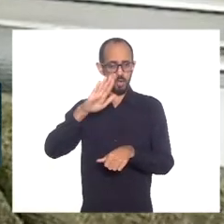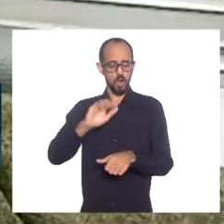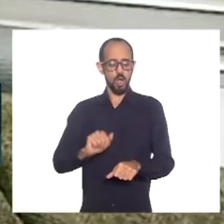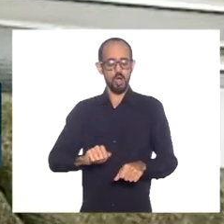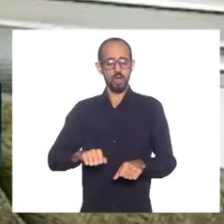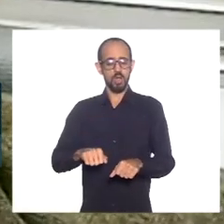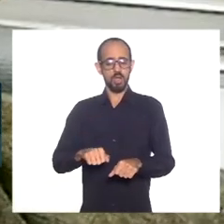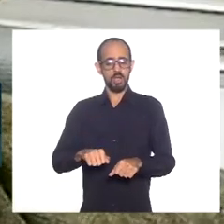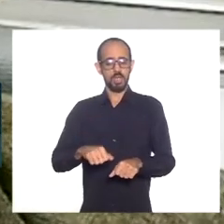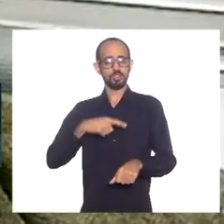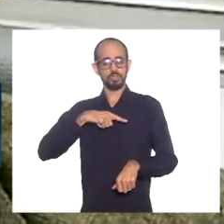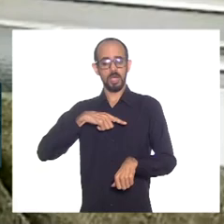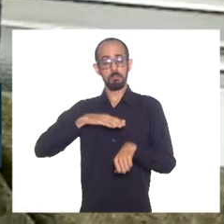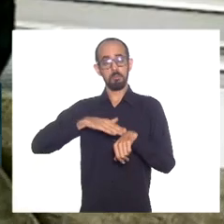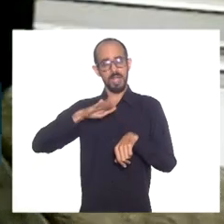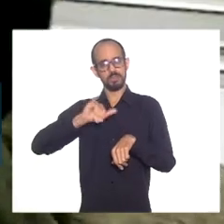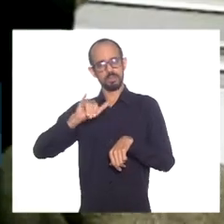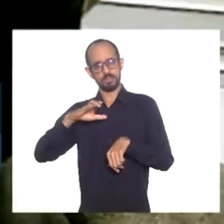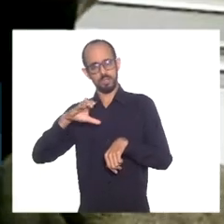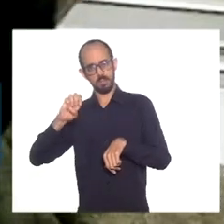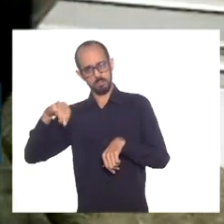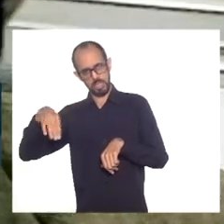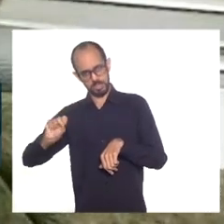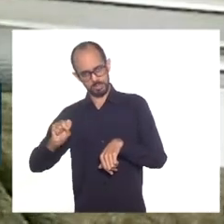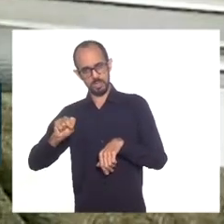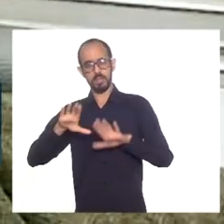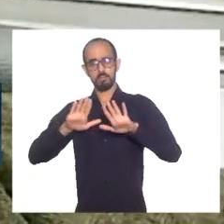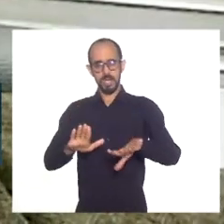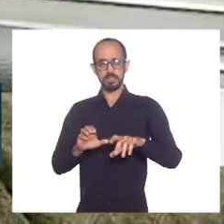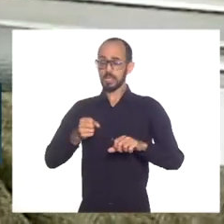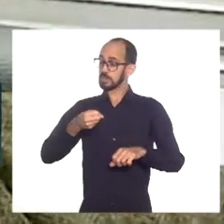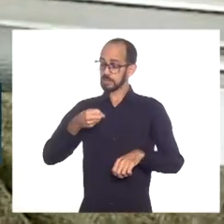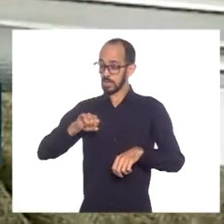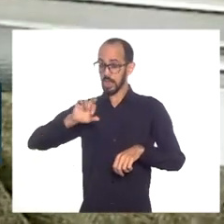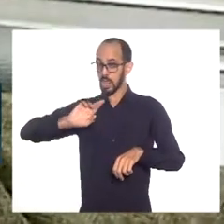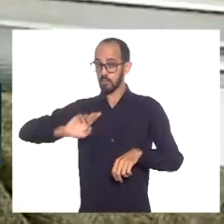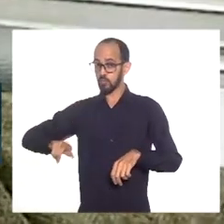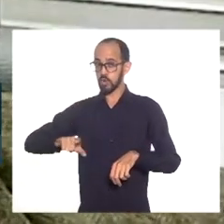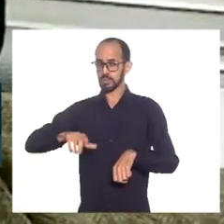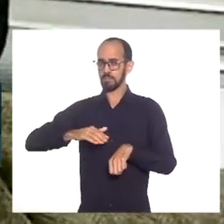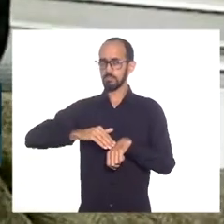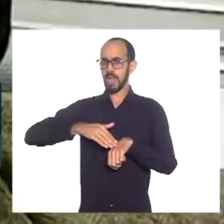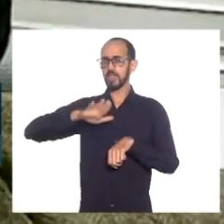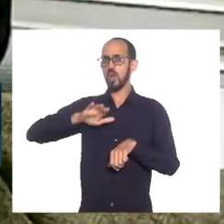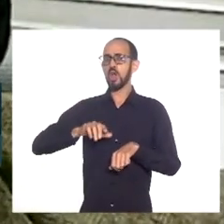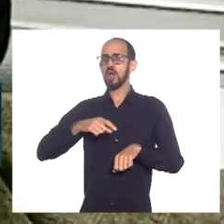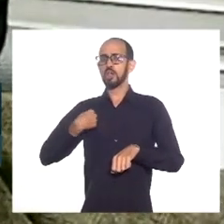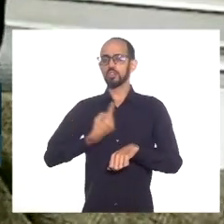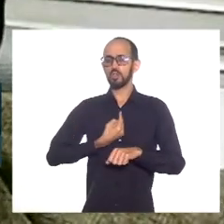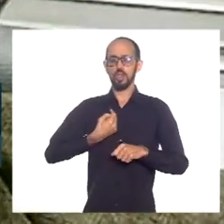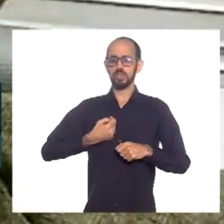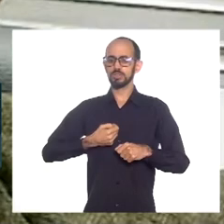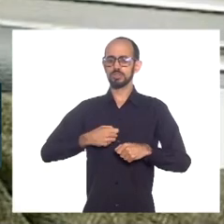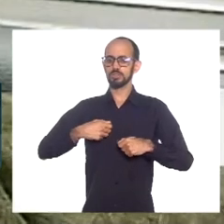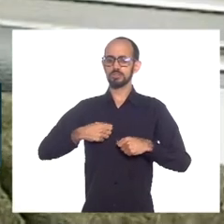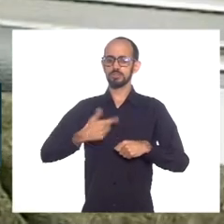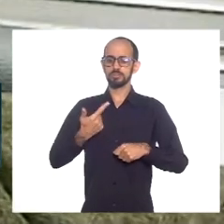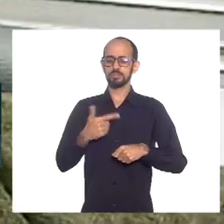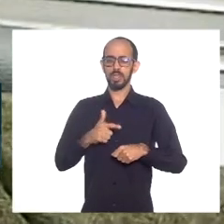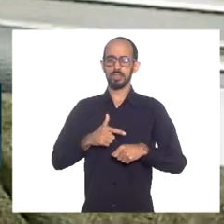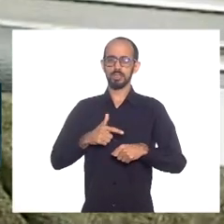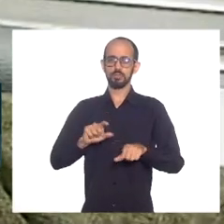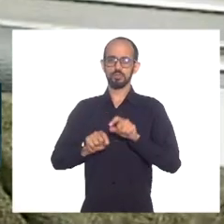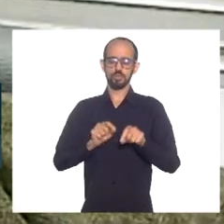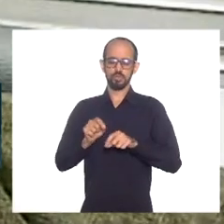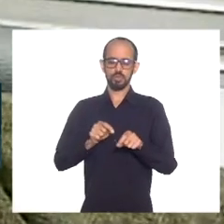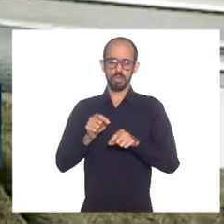do ICMS. E se não fosse maior, aí mesmo que nós não teríamos crise fiscal,